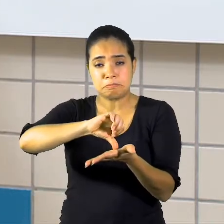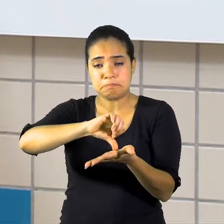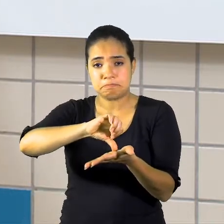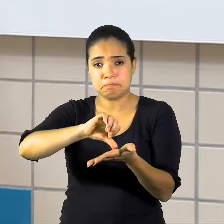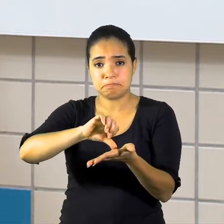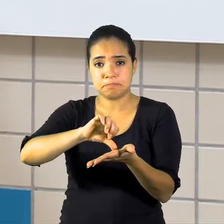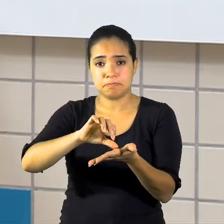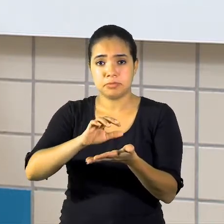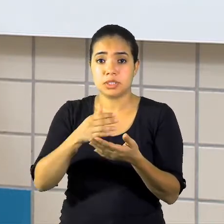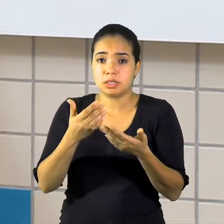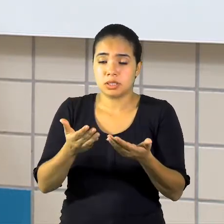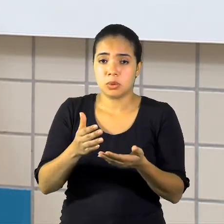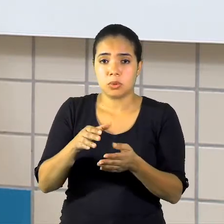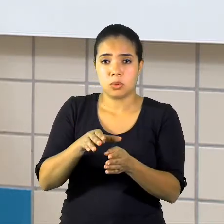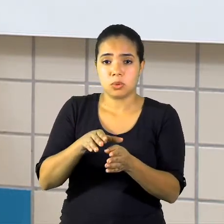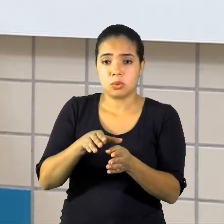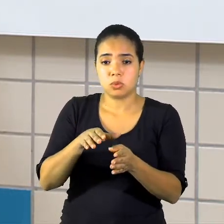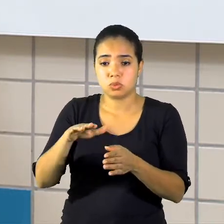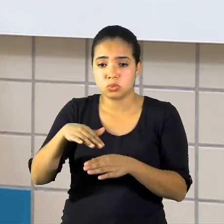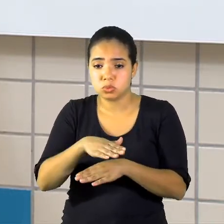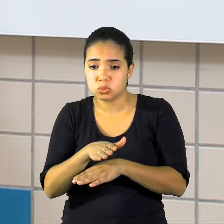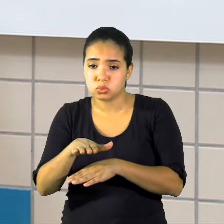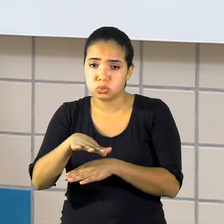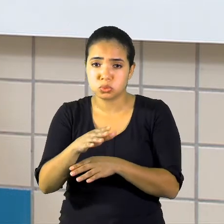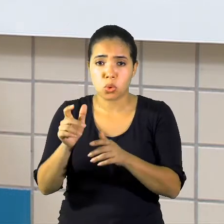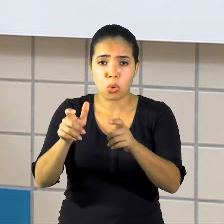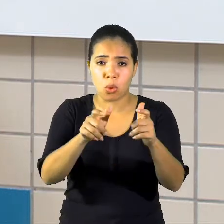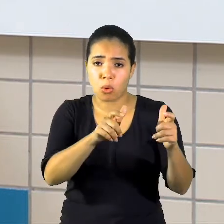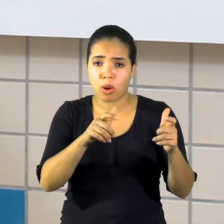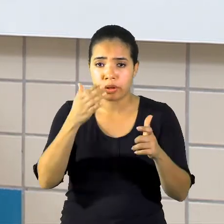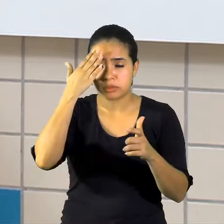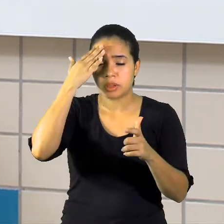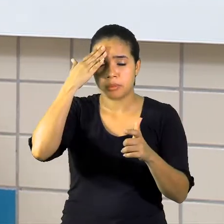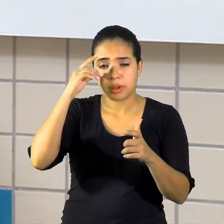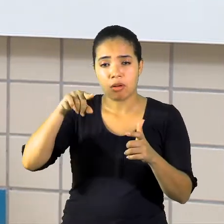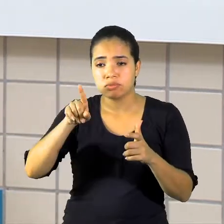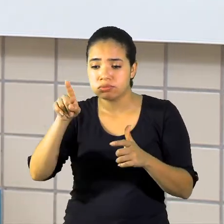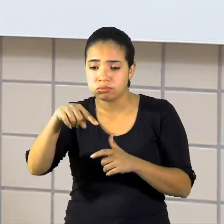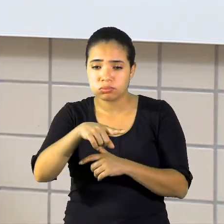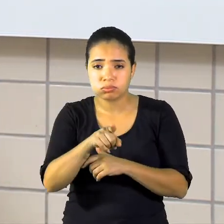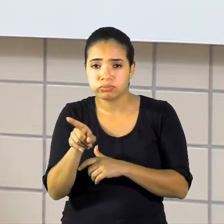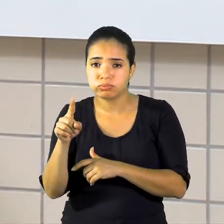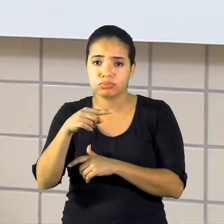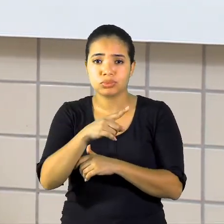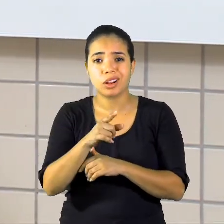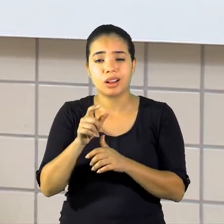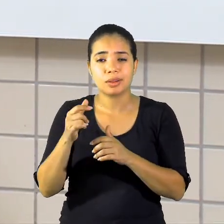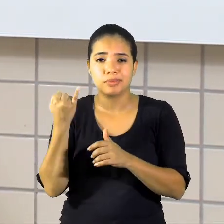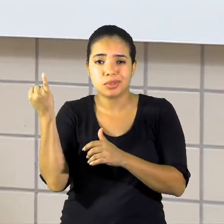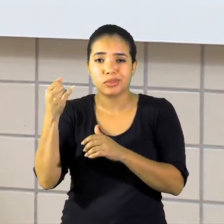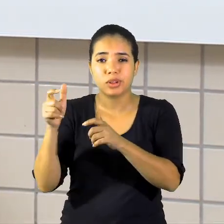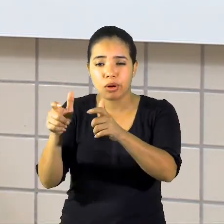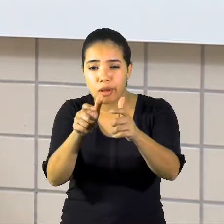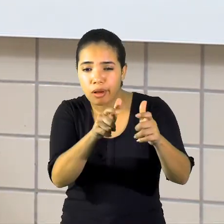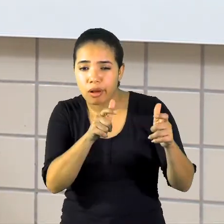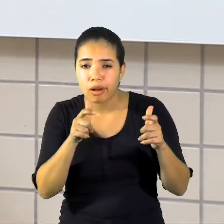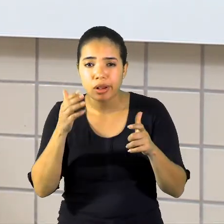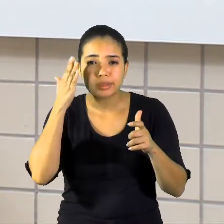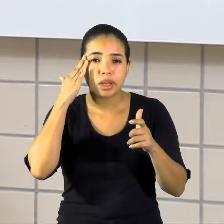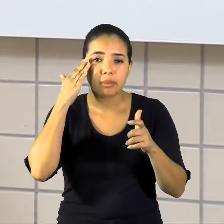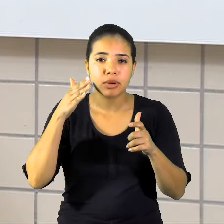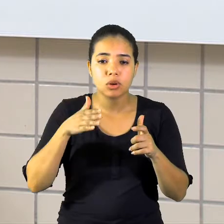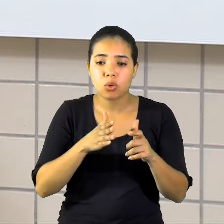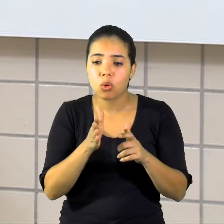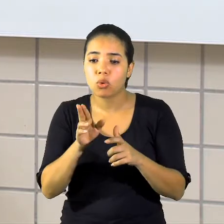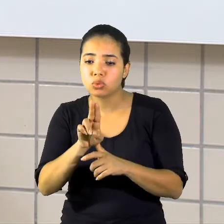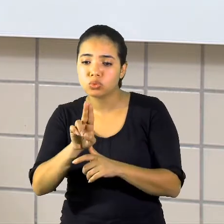certo? Então a orientação ela é super necessária exatamente para nós nos localizarmos no ambiente, para eu saber em qual região eu